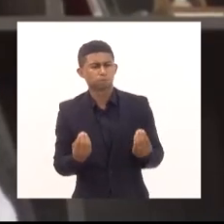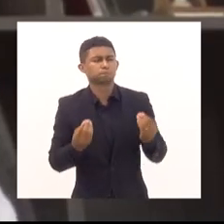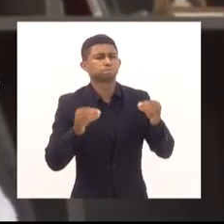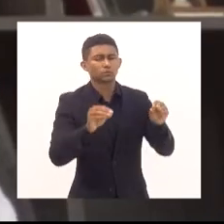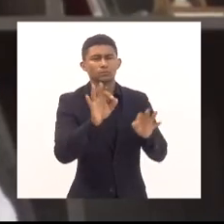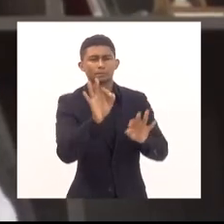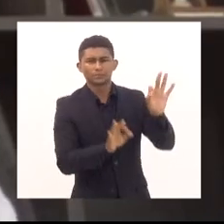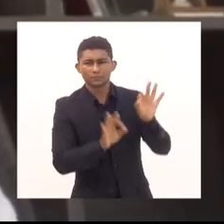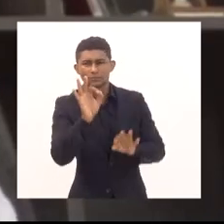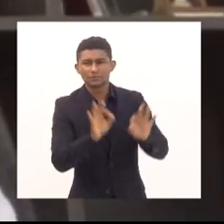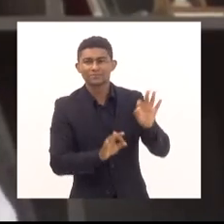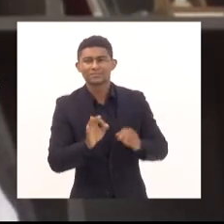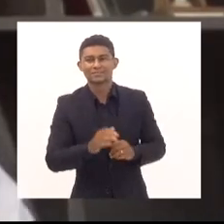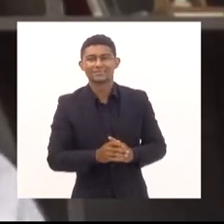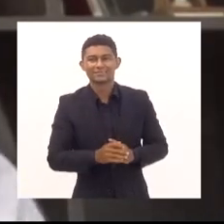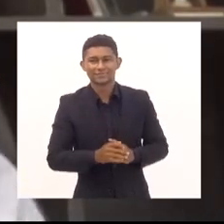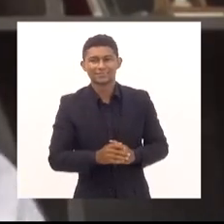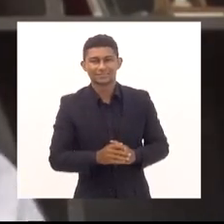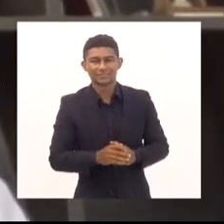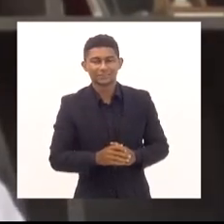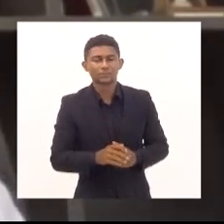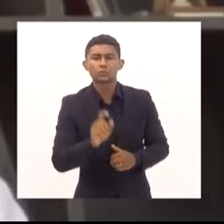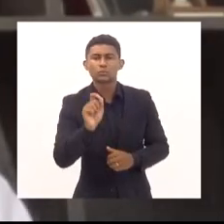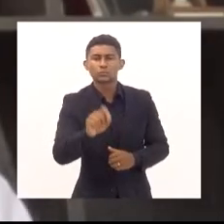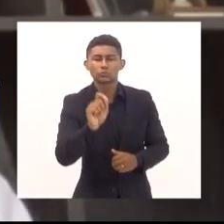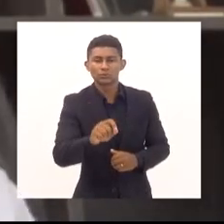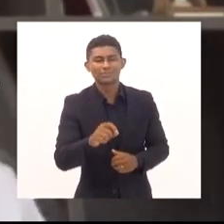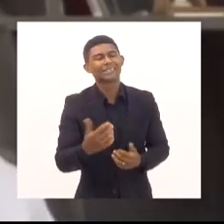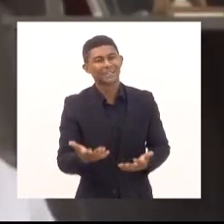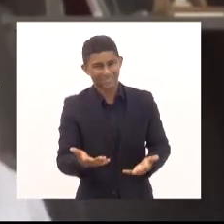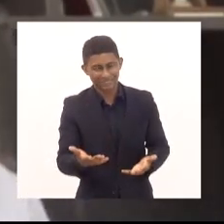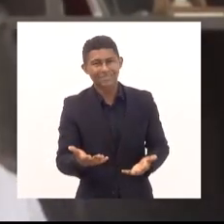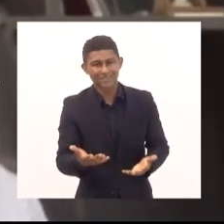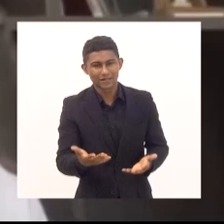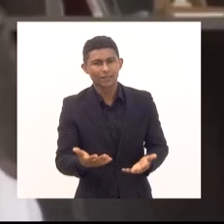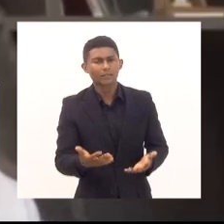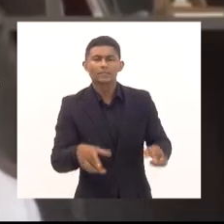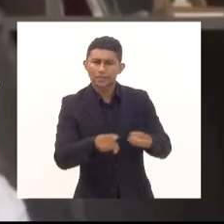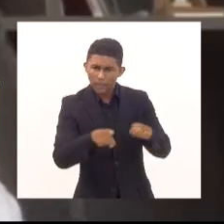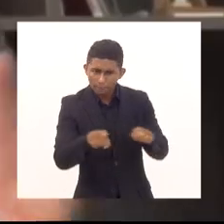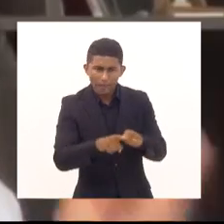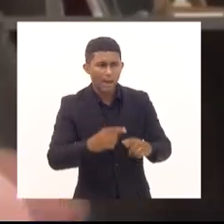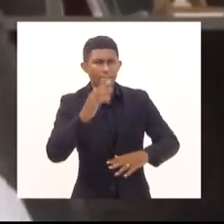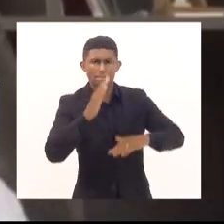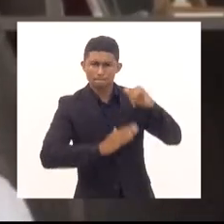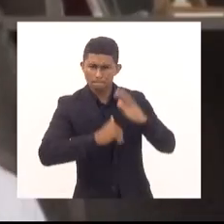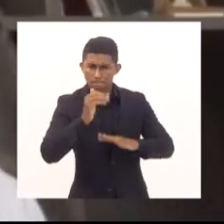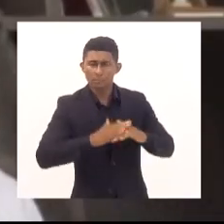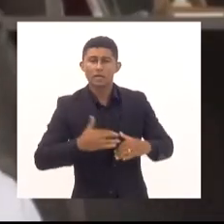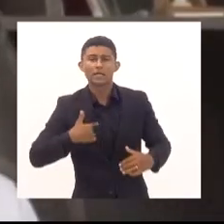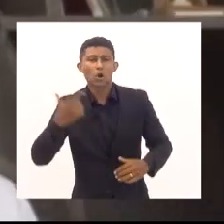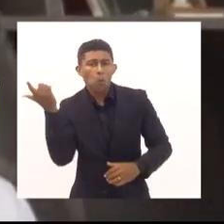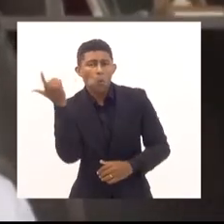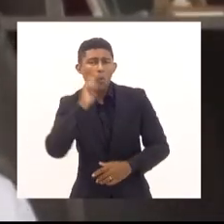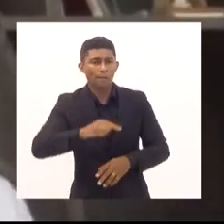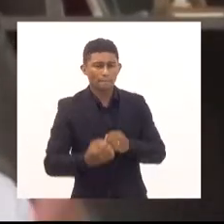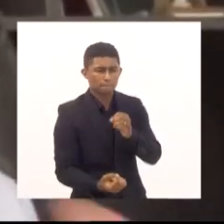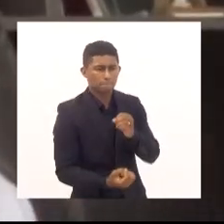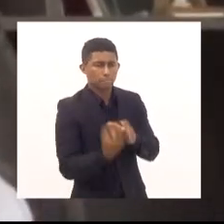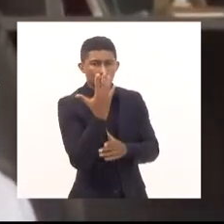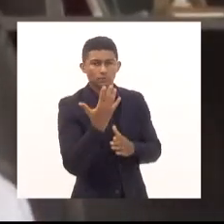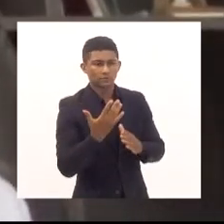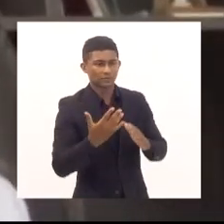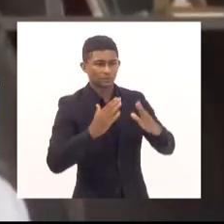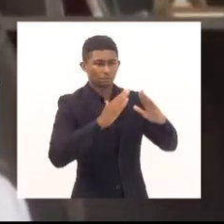projetos que também visavam essa mesma capacitação e cheguei a abrir 2 salões de beleza popular com